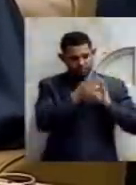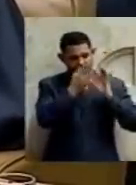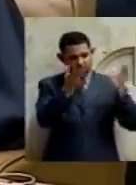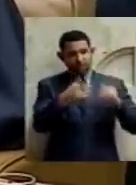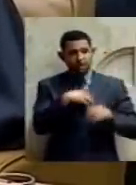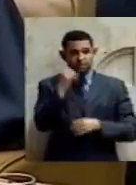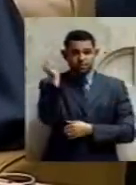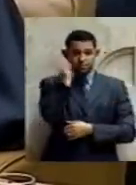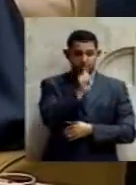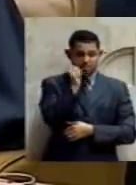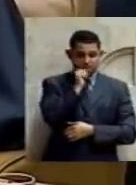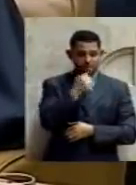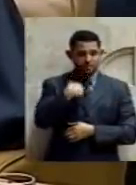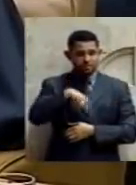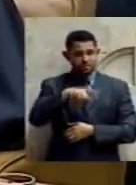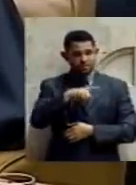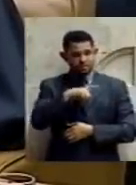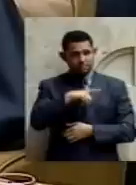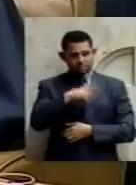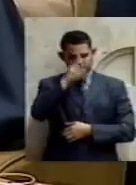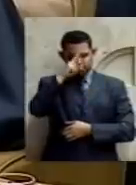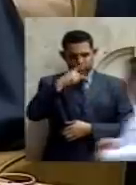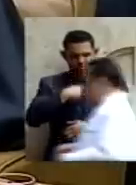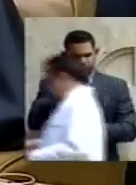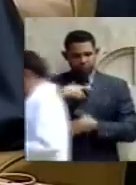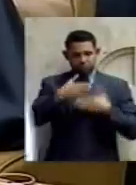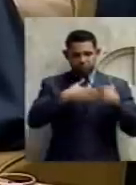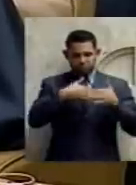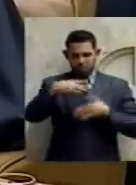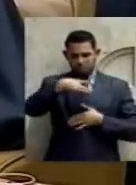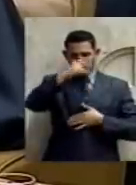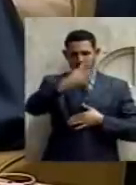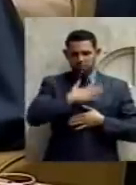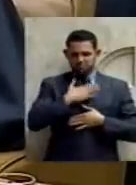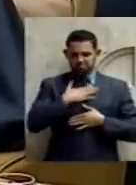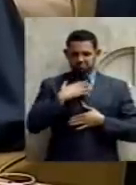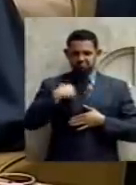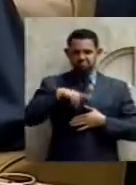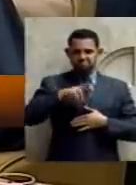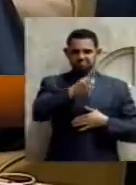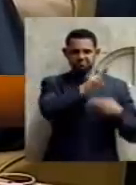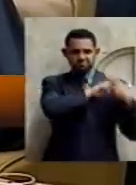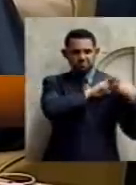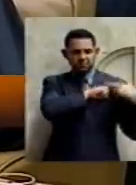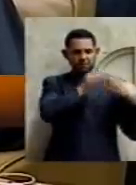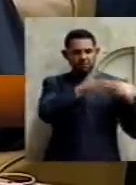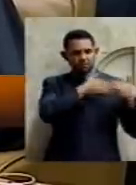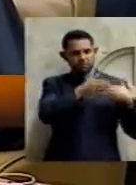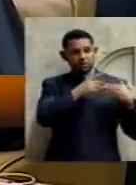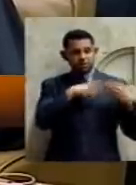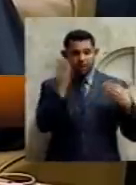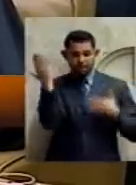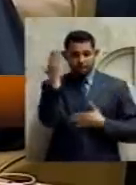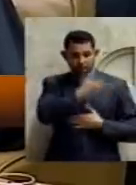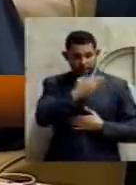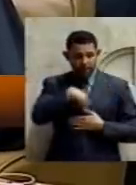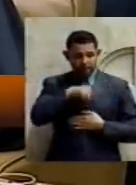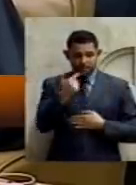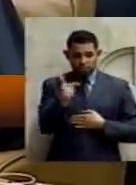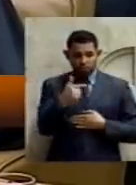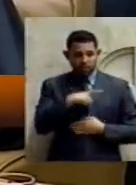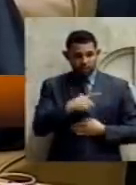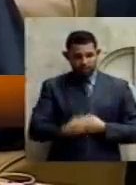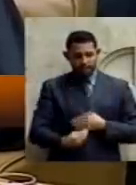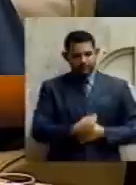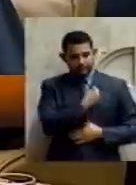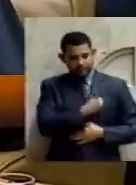da mulher de dispor sobre o seu corpo nas hipóteses em que não existe viabilidade comprovada de vida